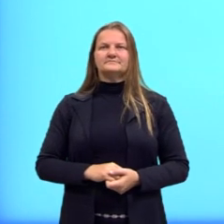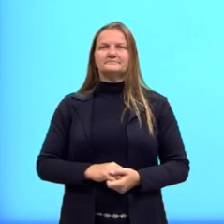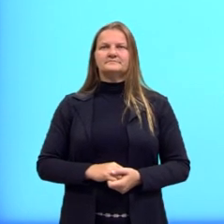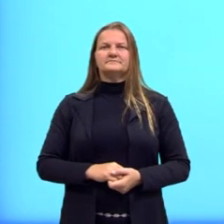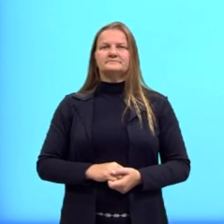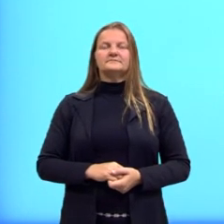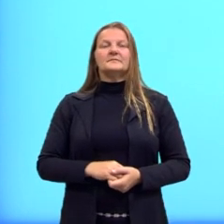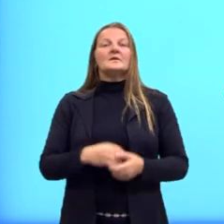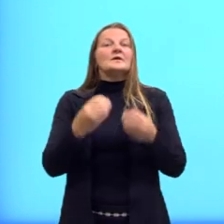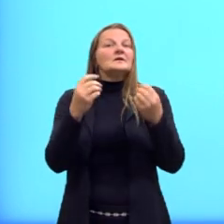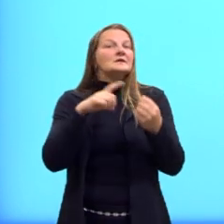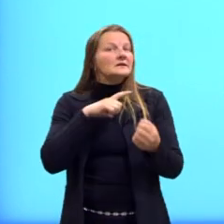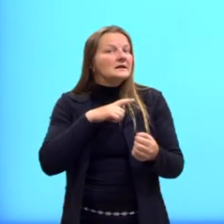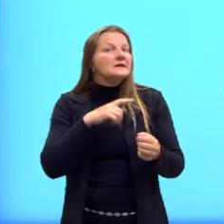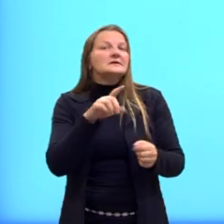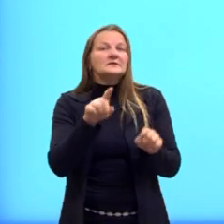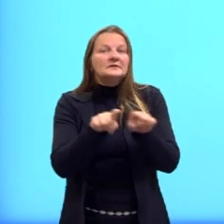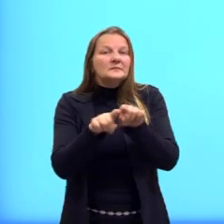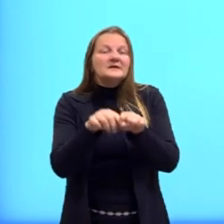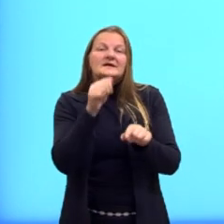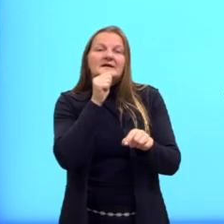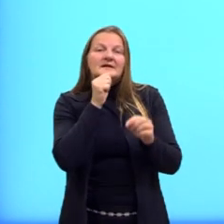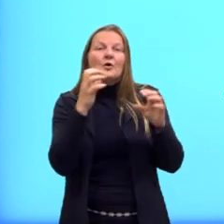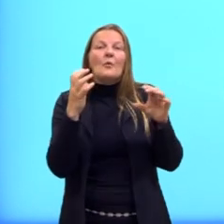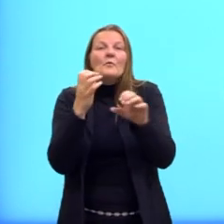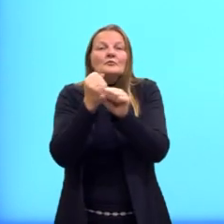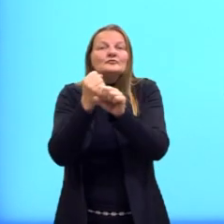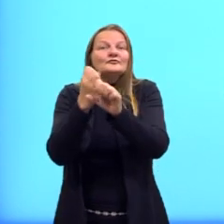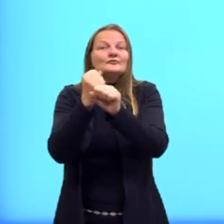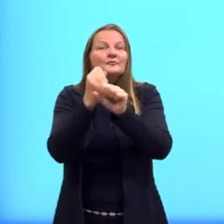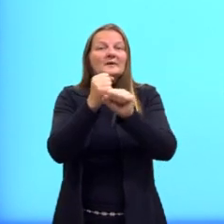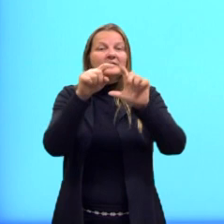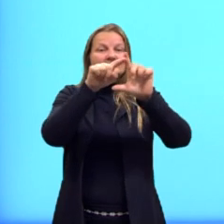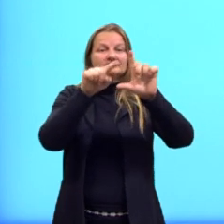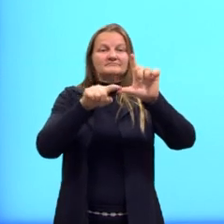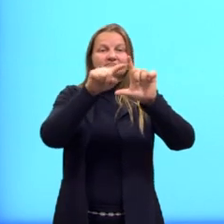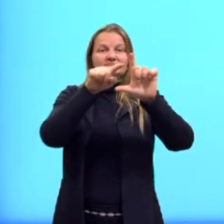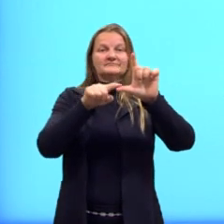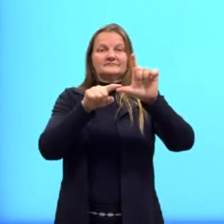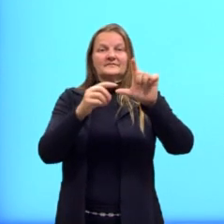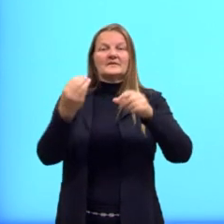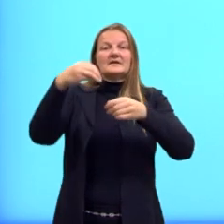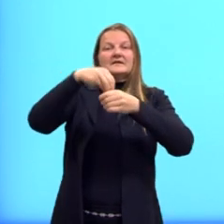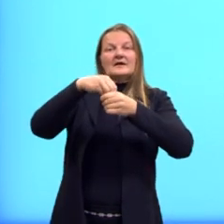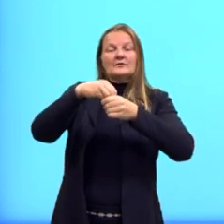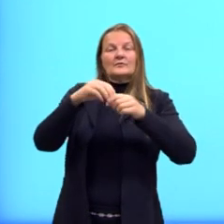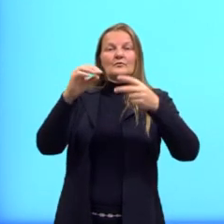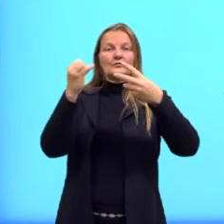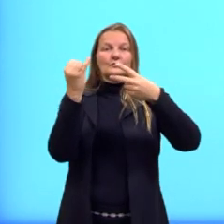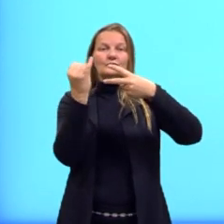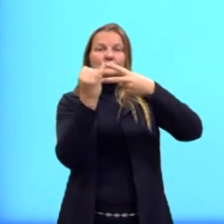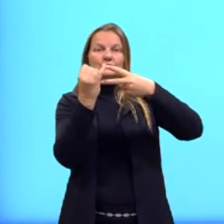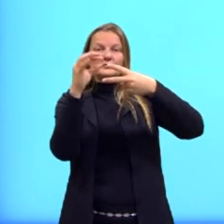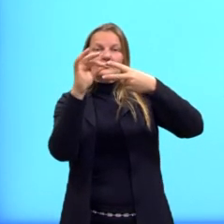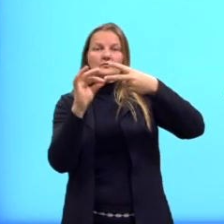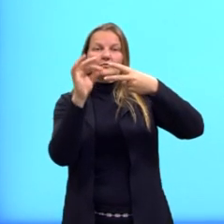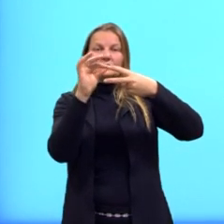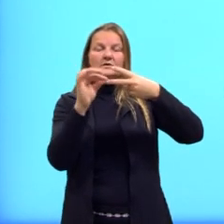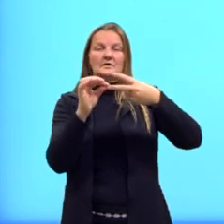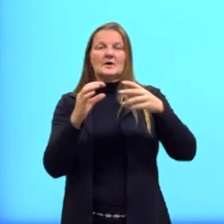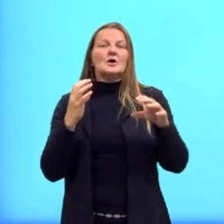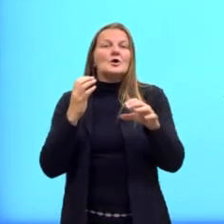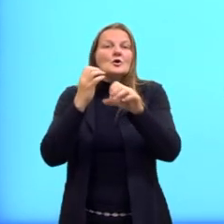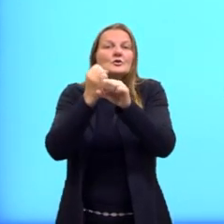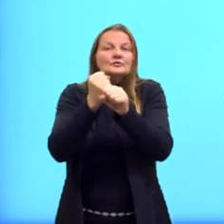e nós temos ainda a soma dos ângulos internos de um polígono nós podemos definir então a soma de